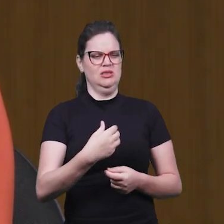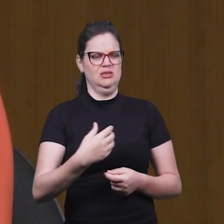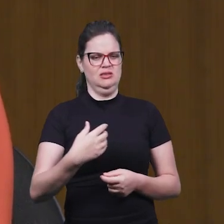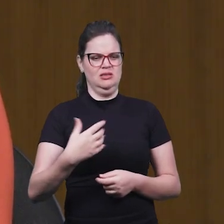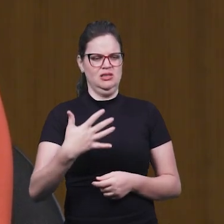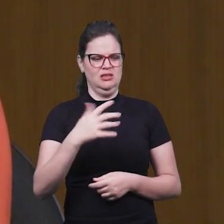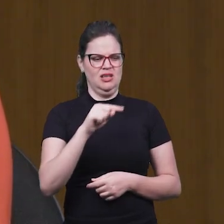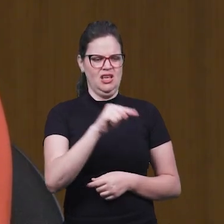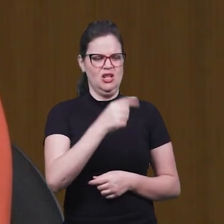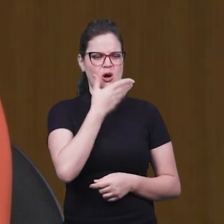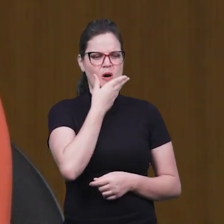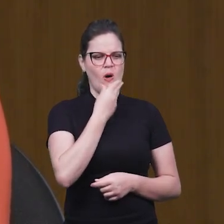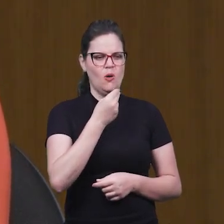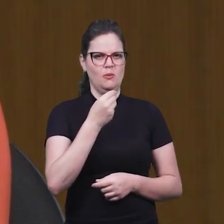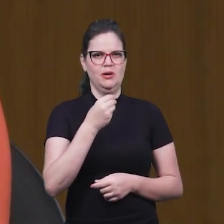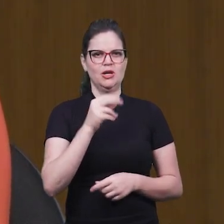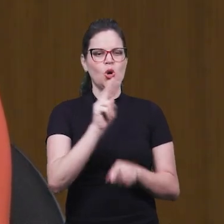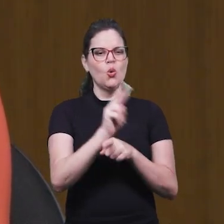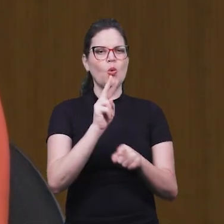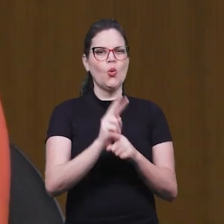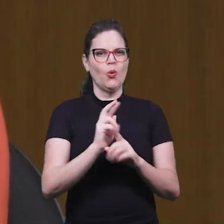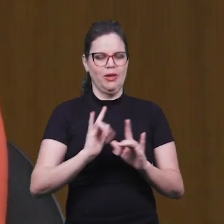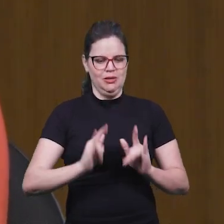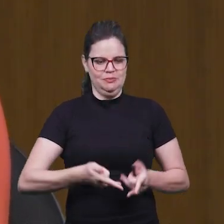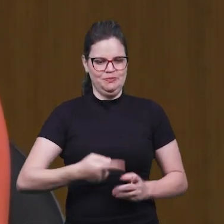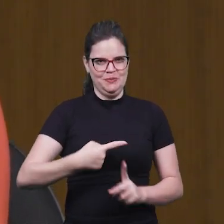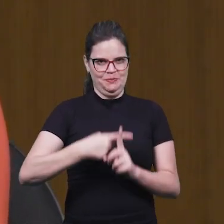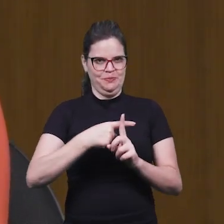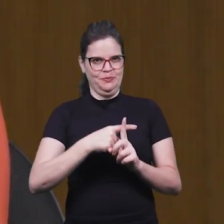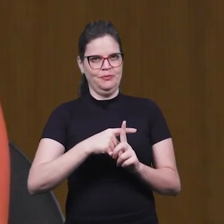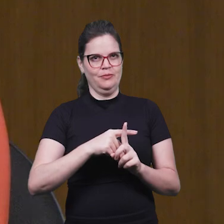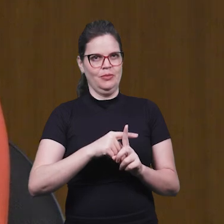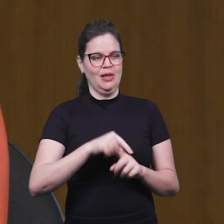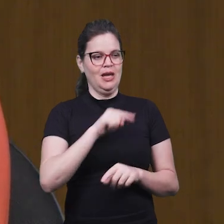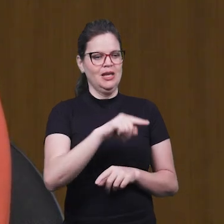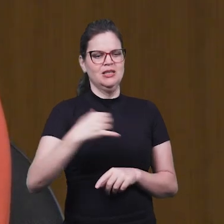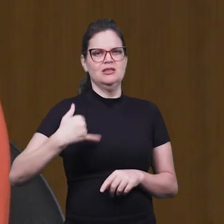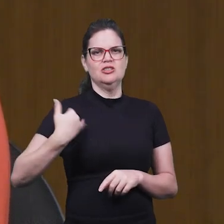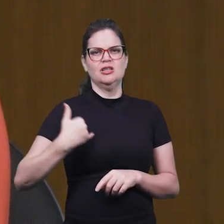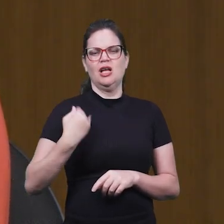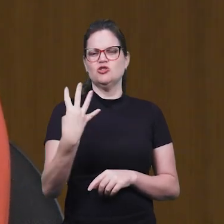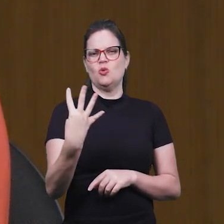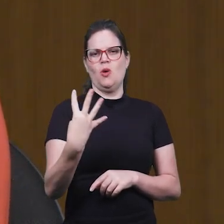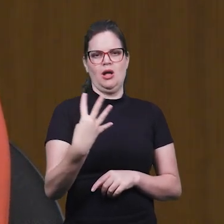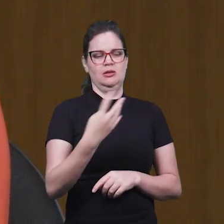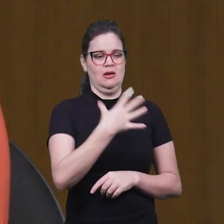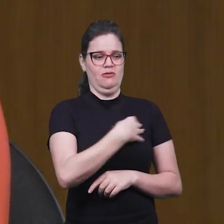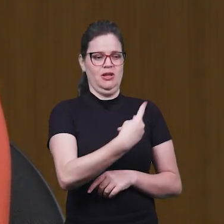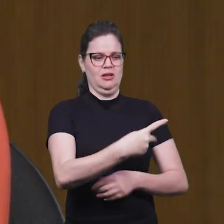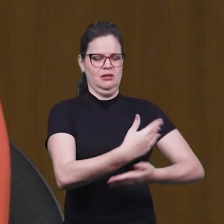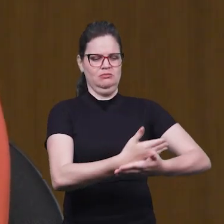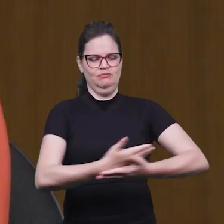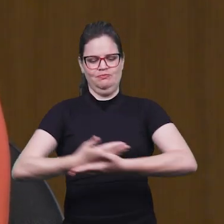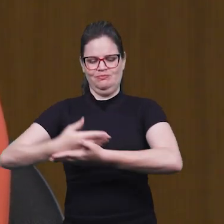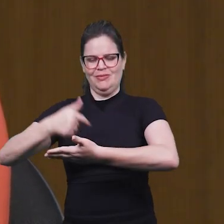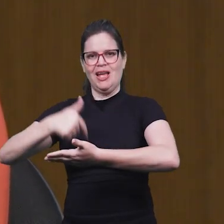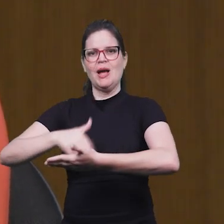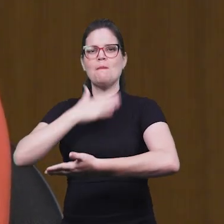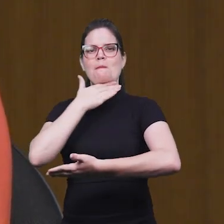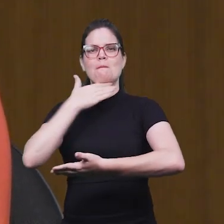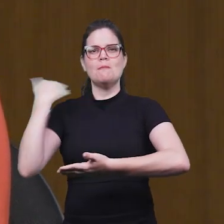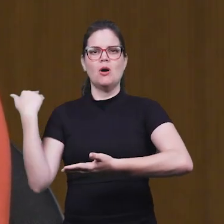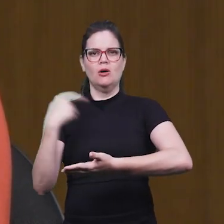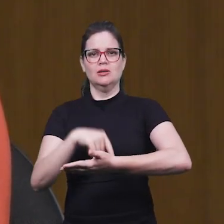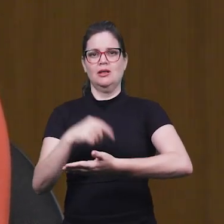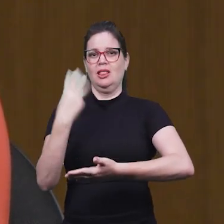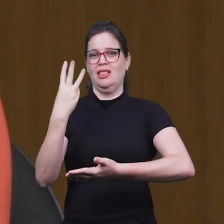10, uma coisa assim, e trouxe uma de 4 aninhos, morta no colo. 3:30 da manhã, gritando, papai